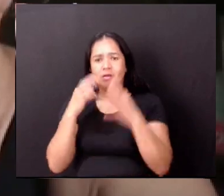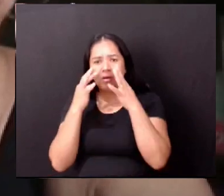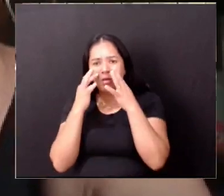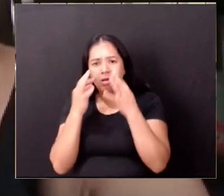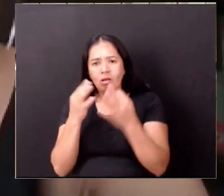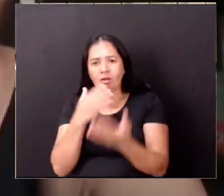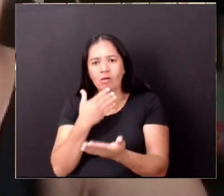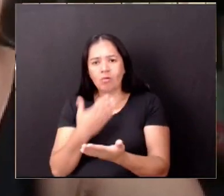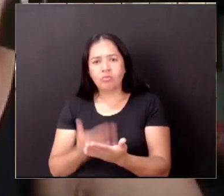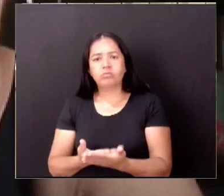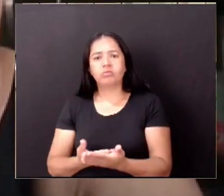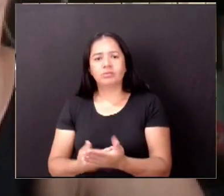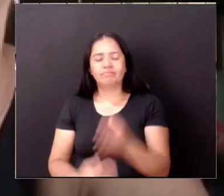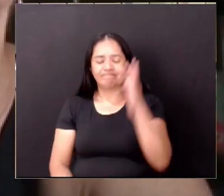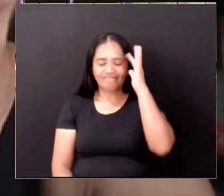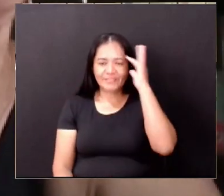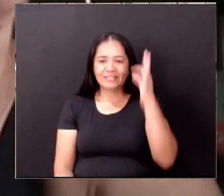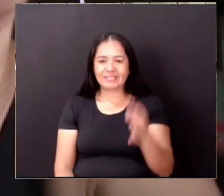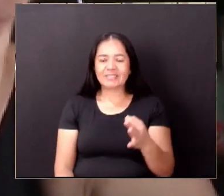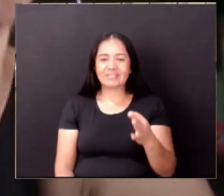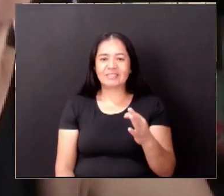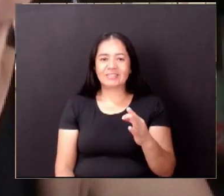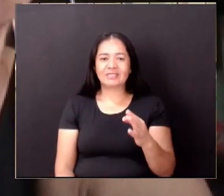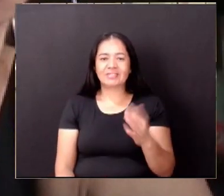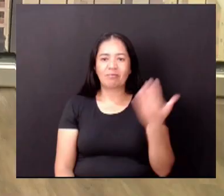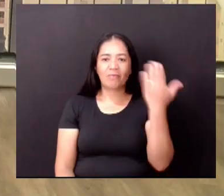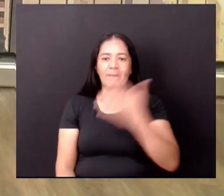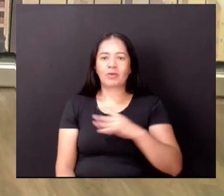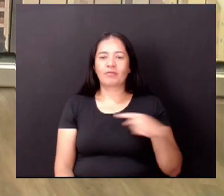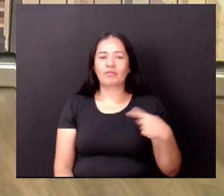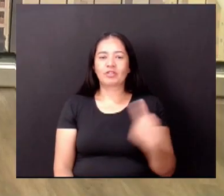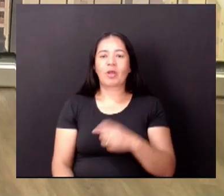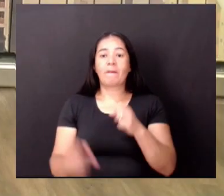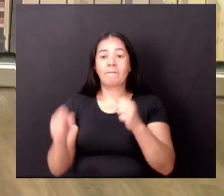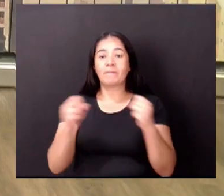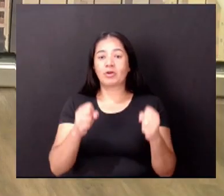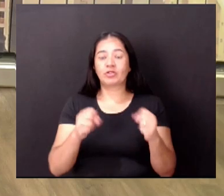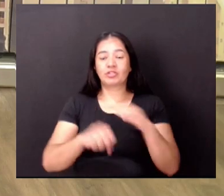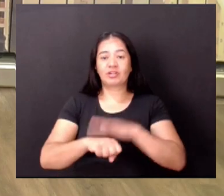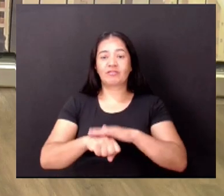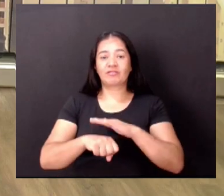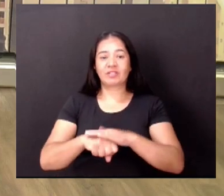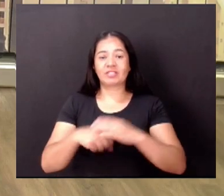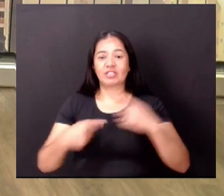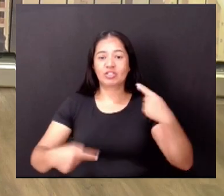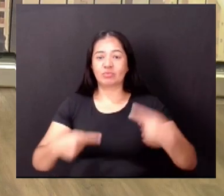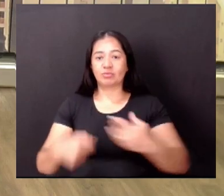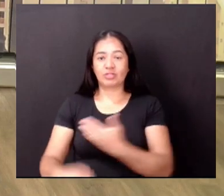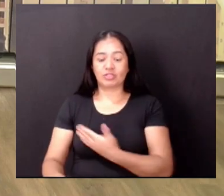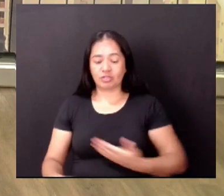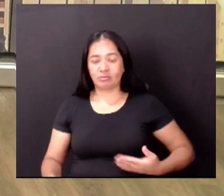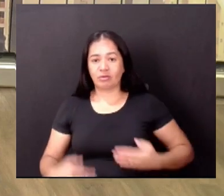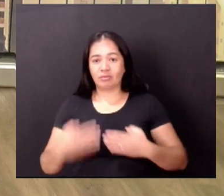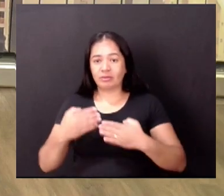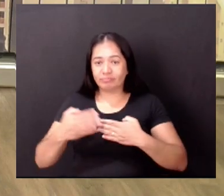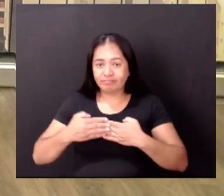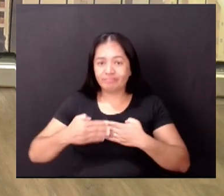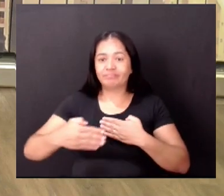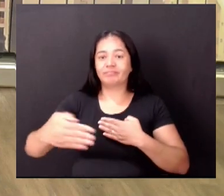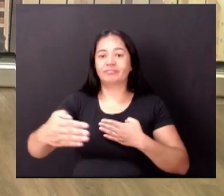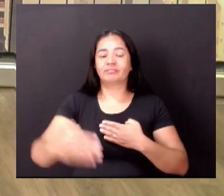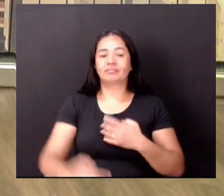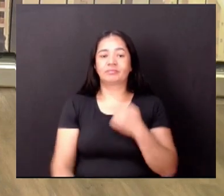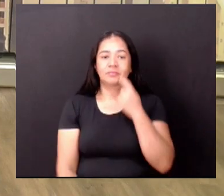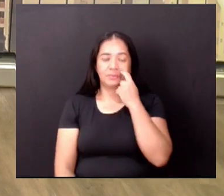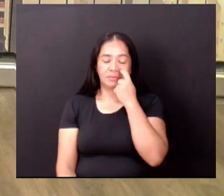uma coisa que me chamou bastante atenção. Com certeza, é um sinalizador aí para o que a gente pode fazer de políticas públicas, inclusive daqui